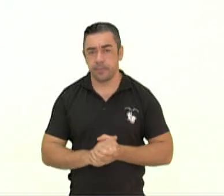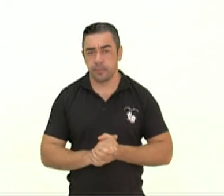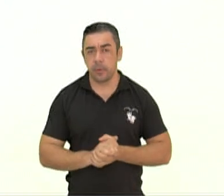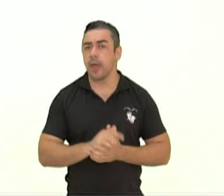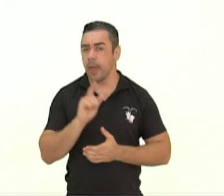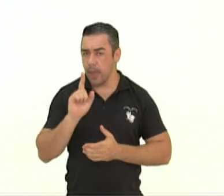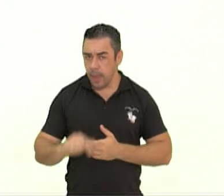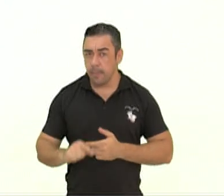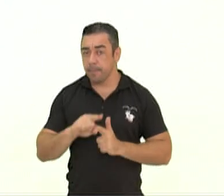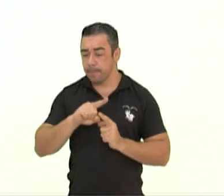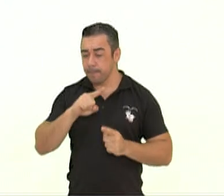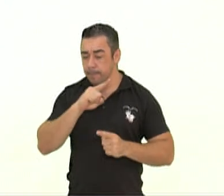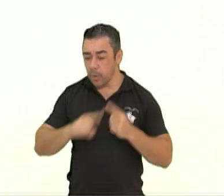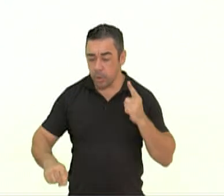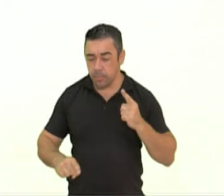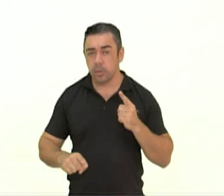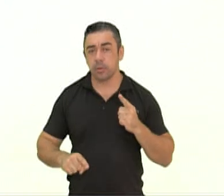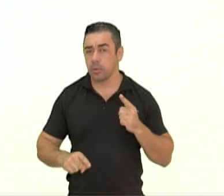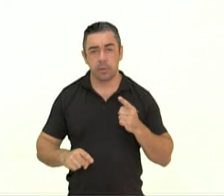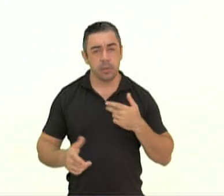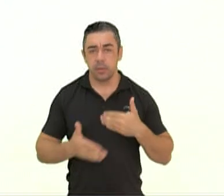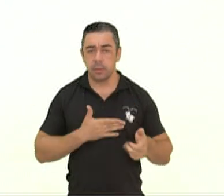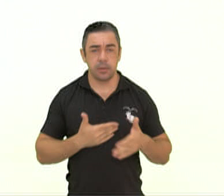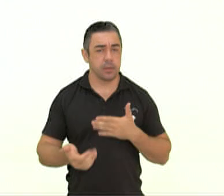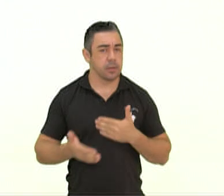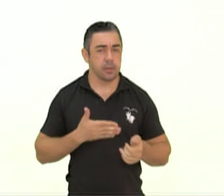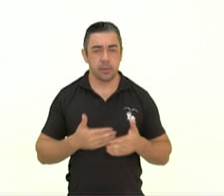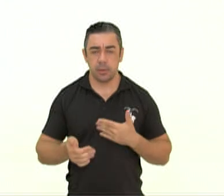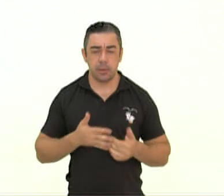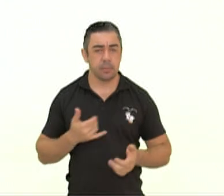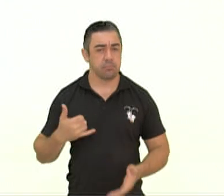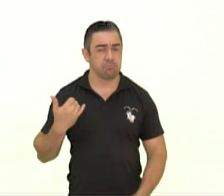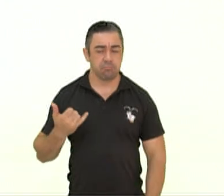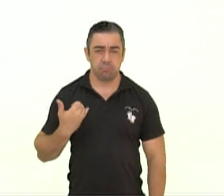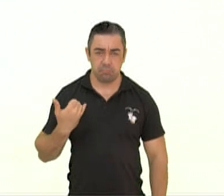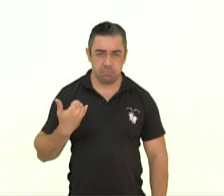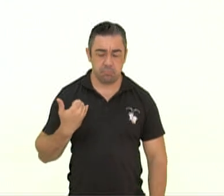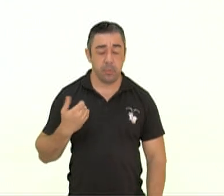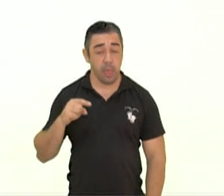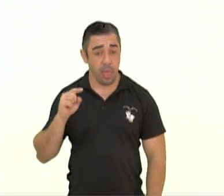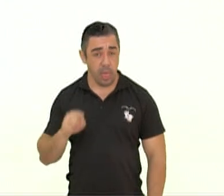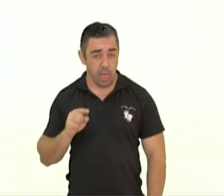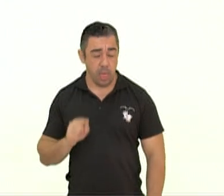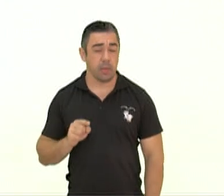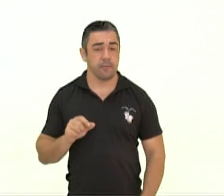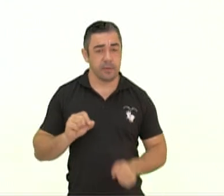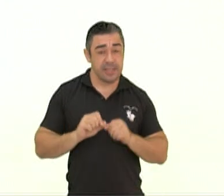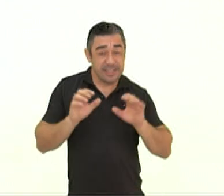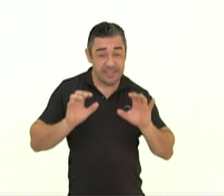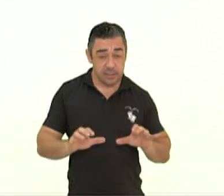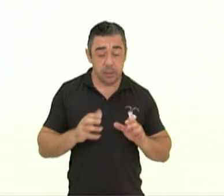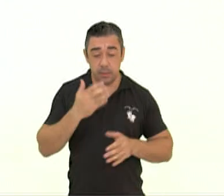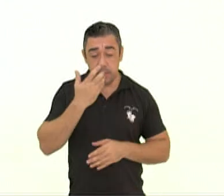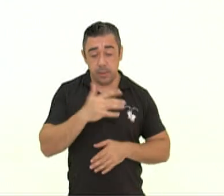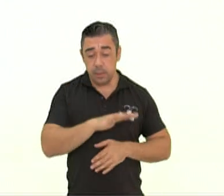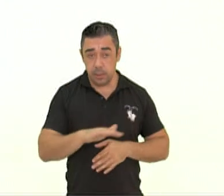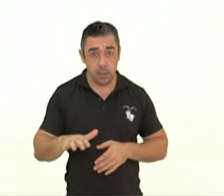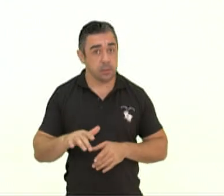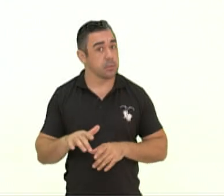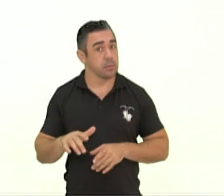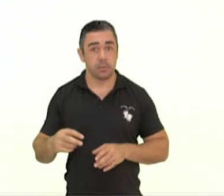uma prática proibida, independentemente da idade. Fazer isso com crianças,